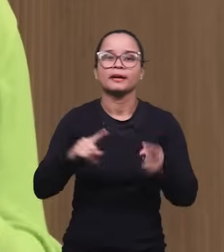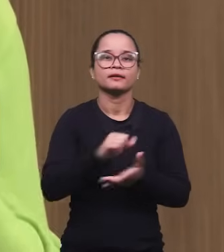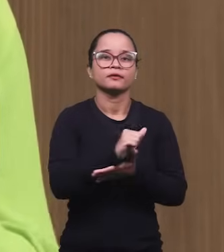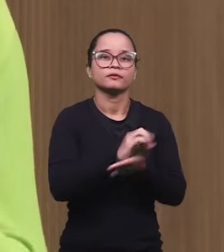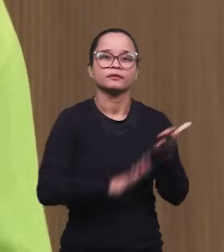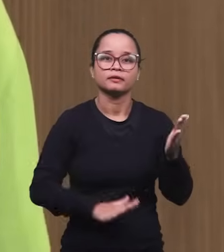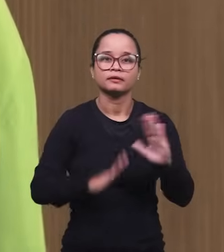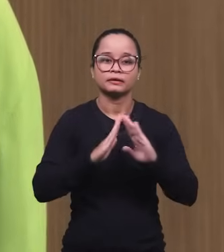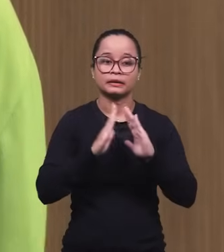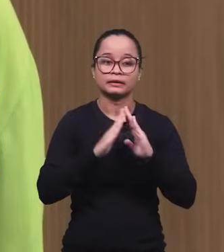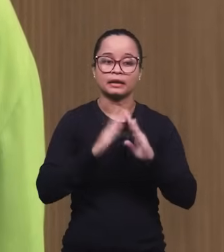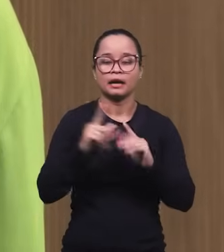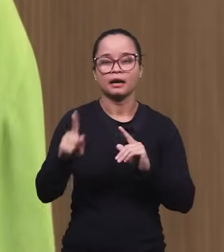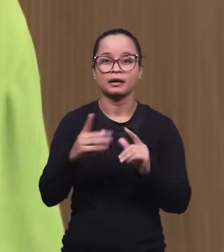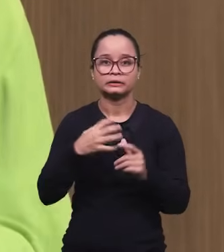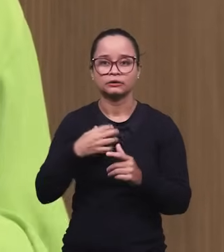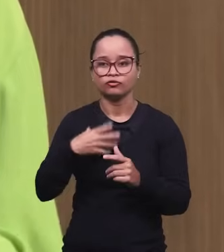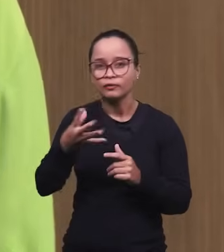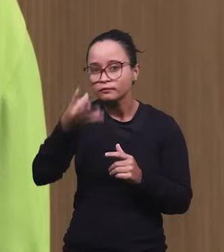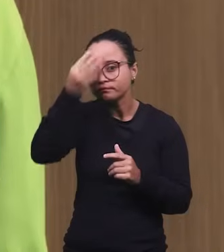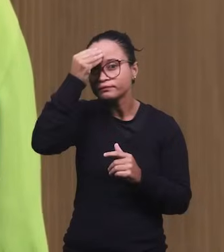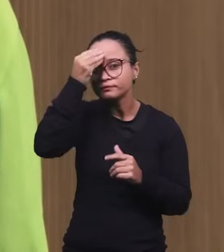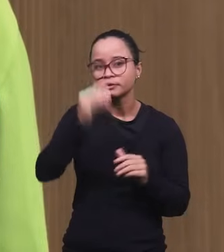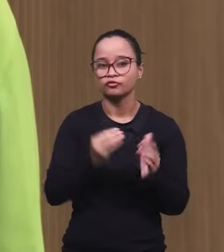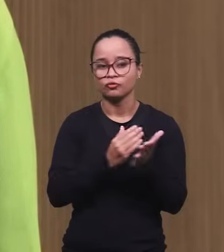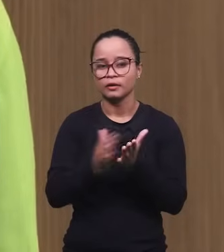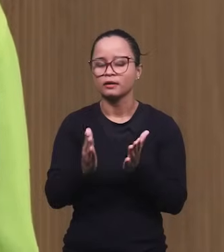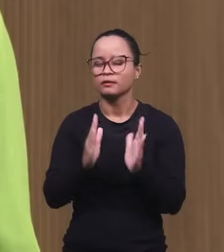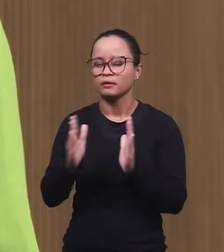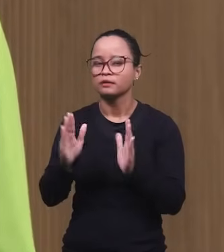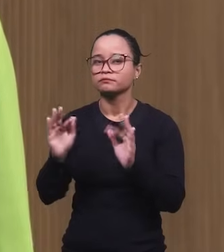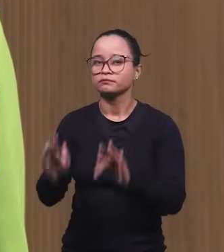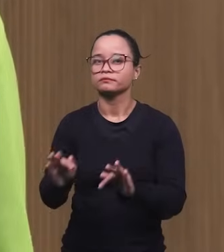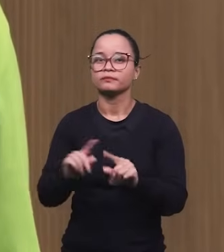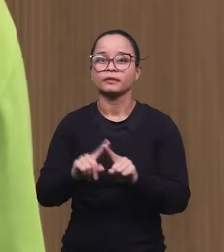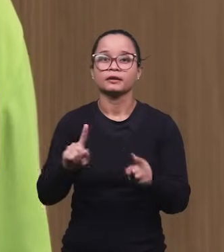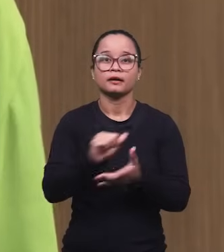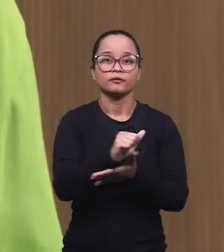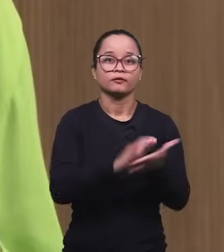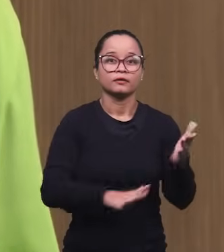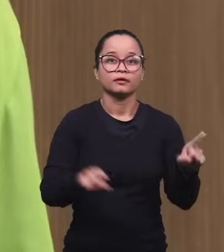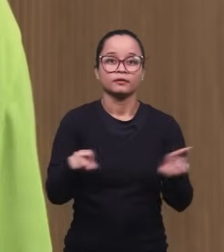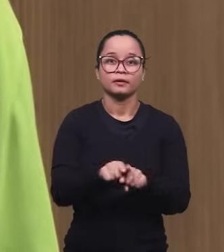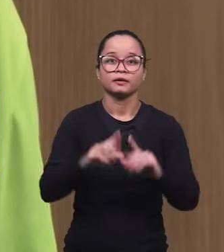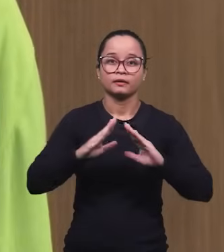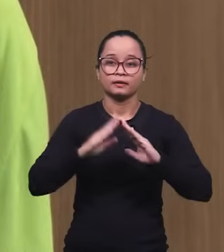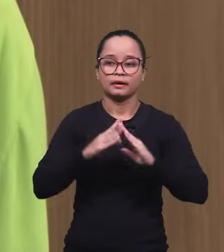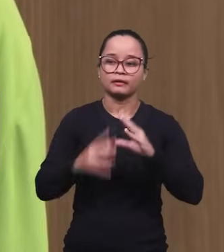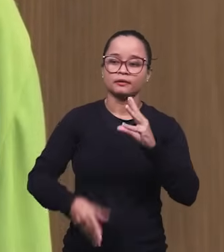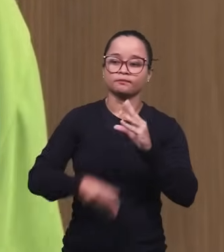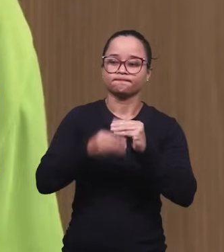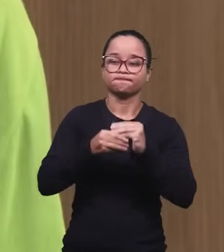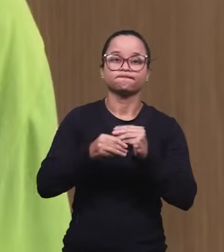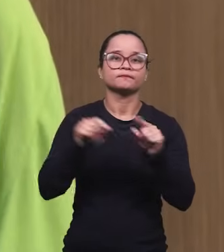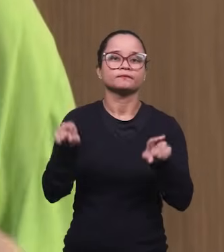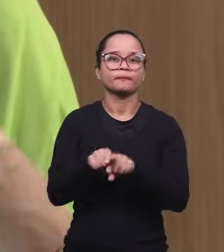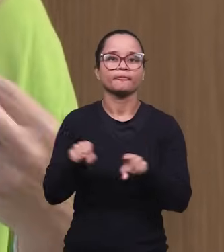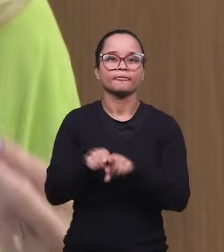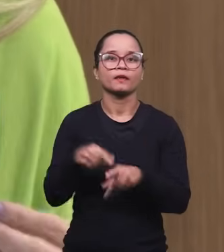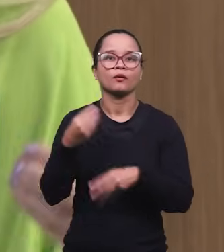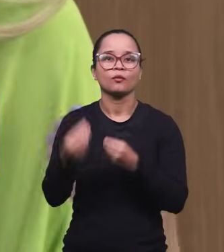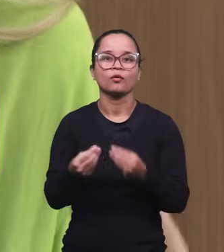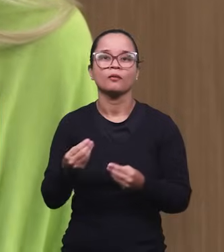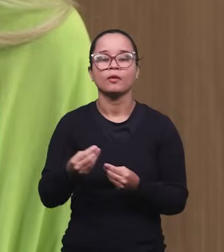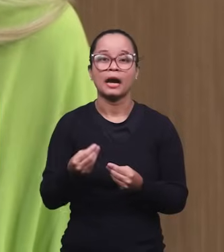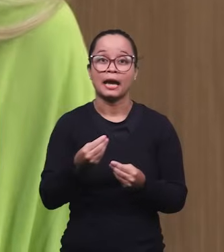uma forma de sistematização. E além de sistematização, a atividade de casa ela contribui muito para a formação de